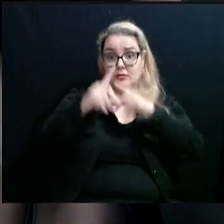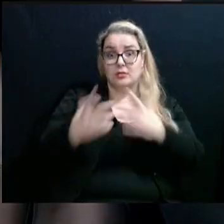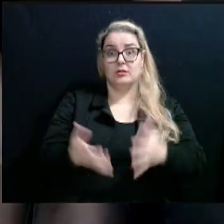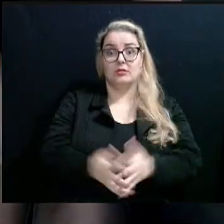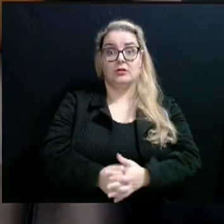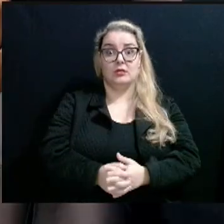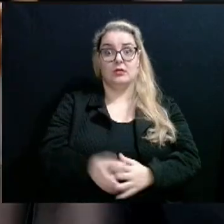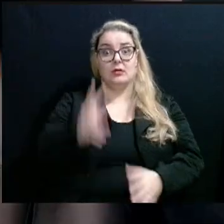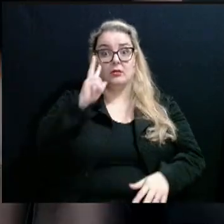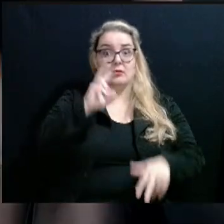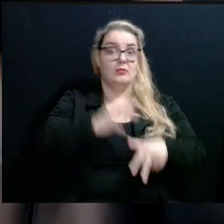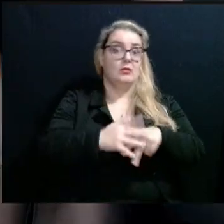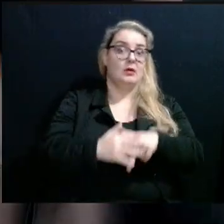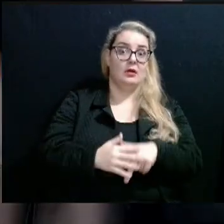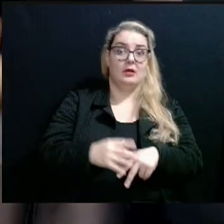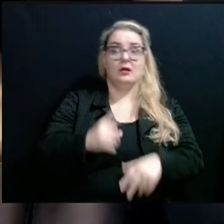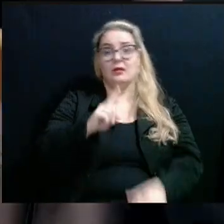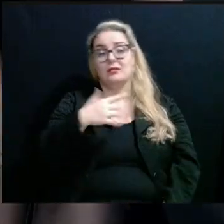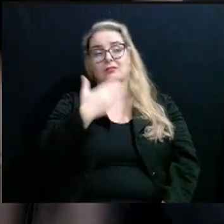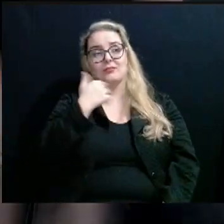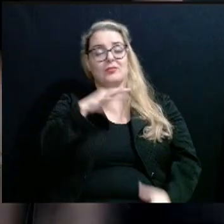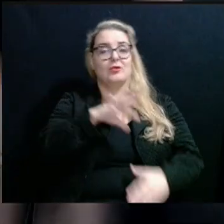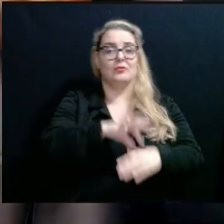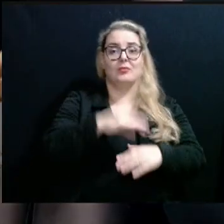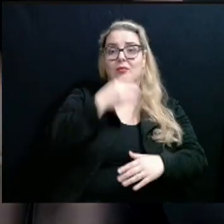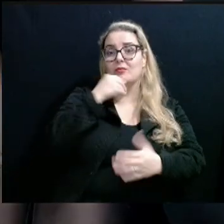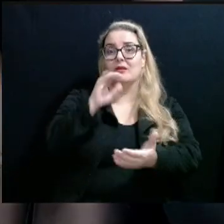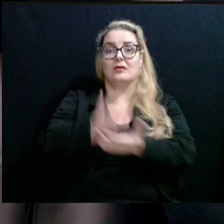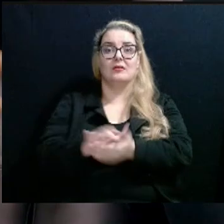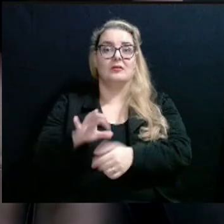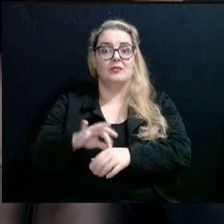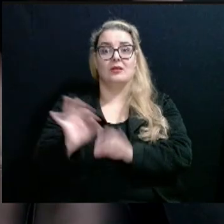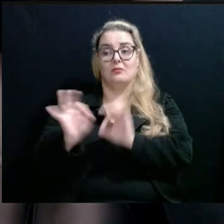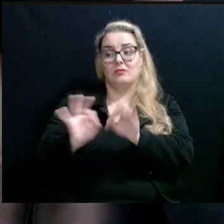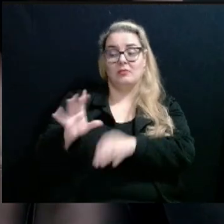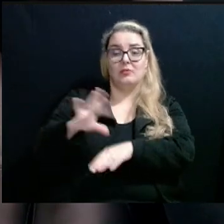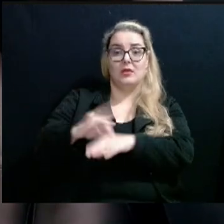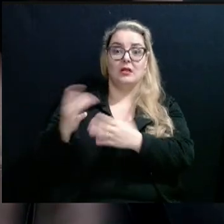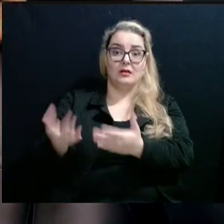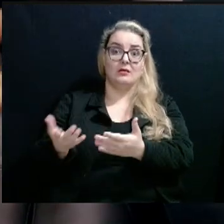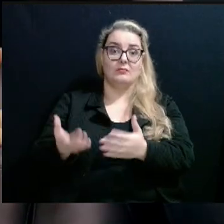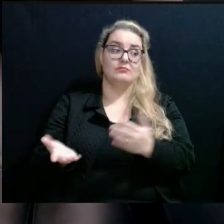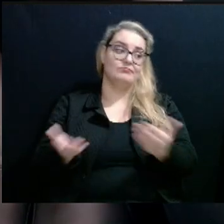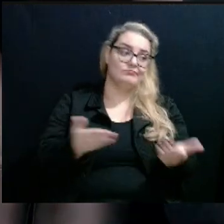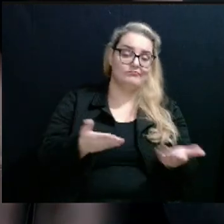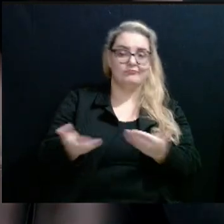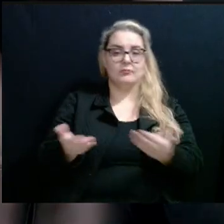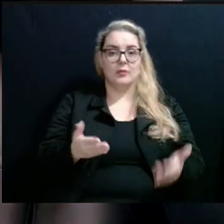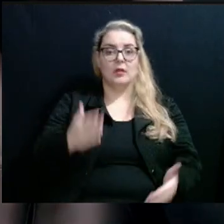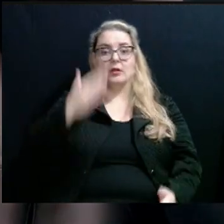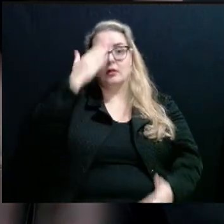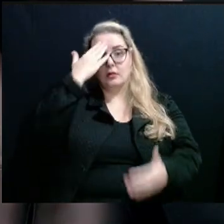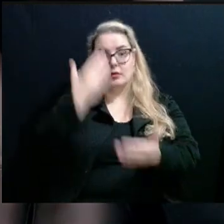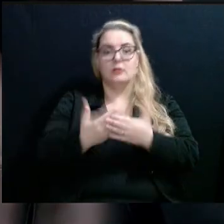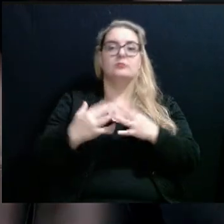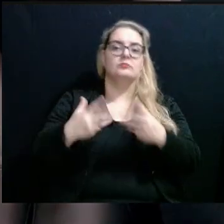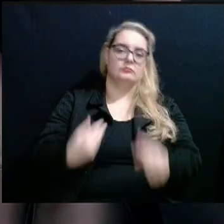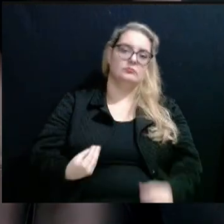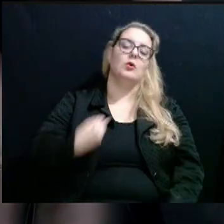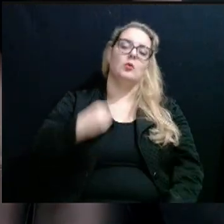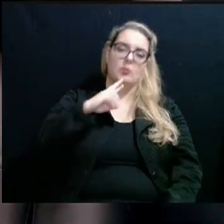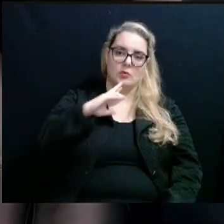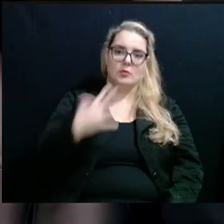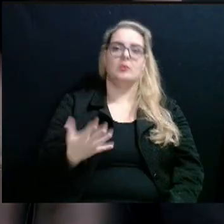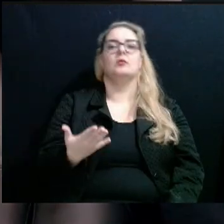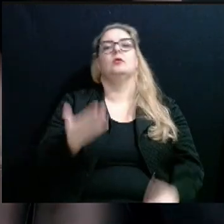não como carne, mas meu marido come, então eu tenho que preparar carne para ele, ou vice-versa. Então, acredito que tudo nessa vida a gente resolve com conversa,